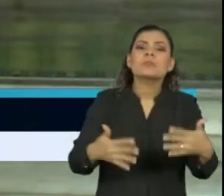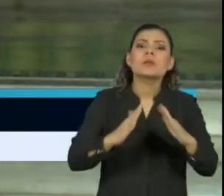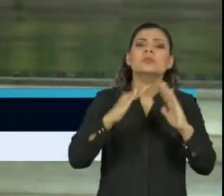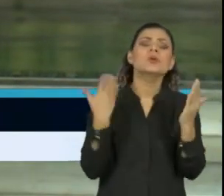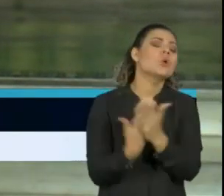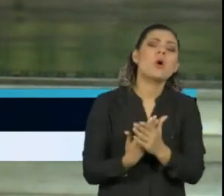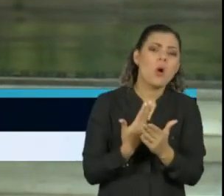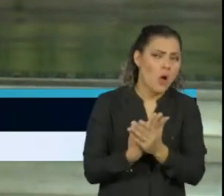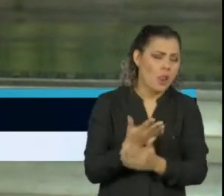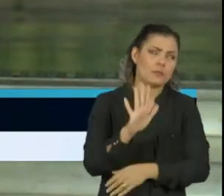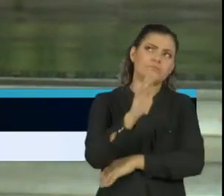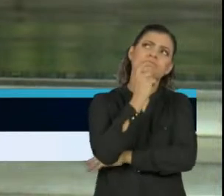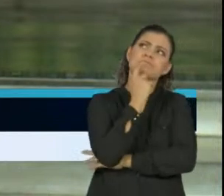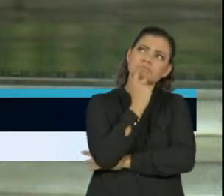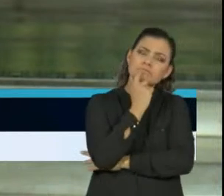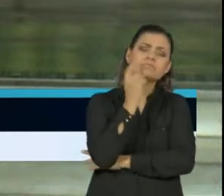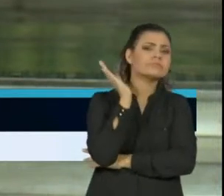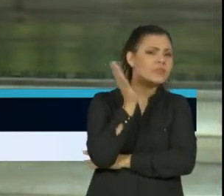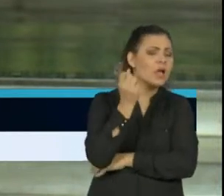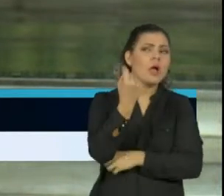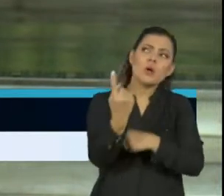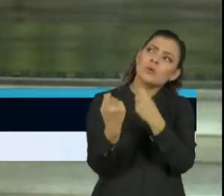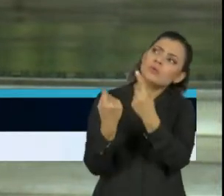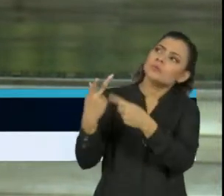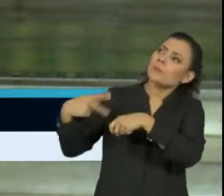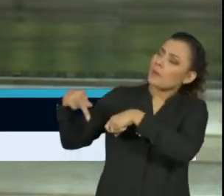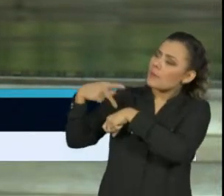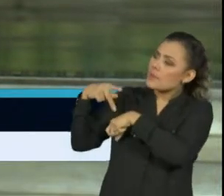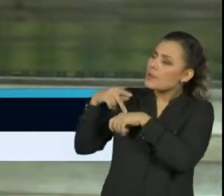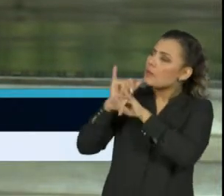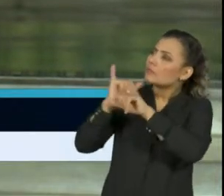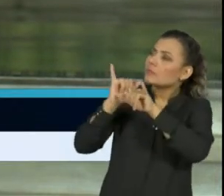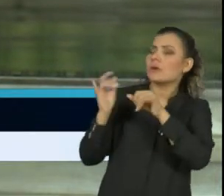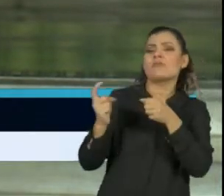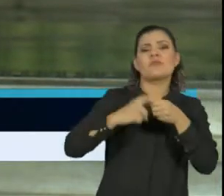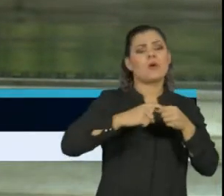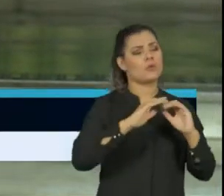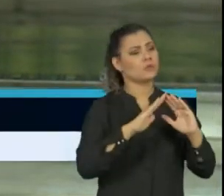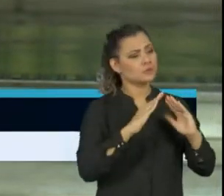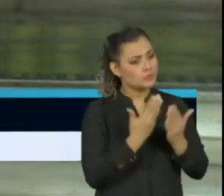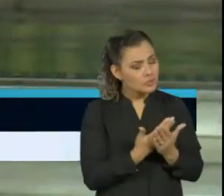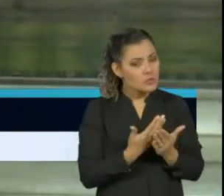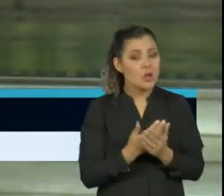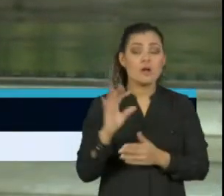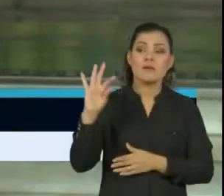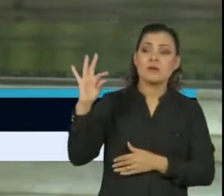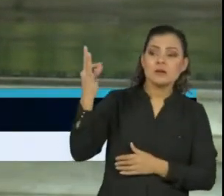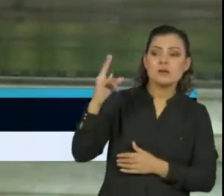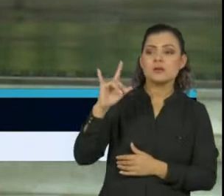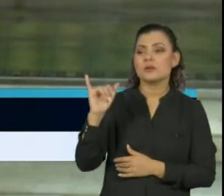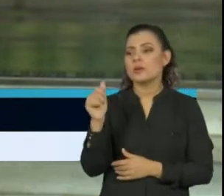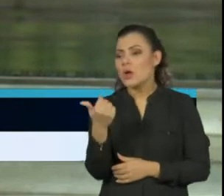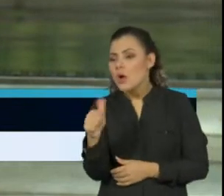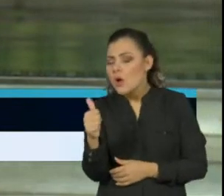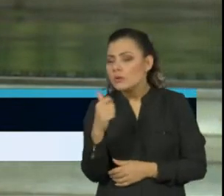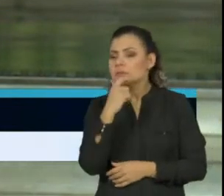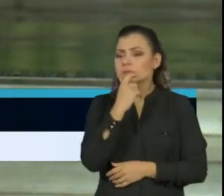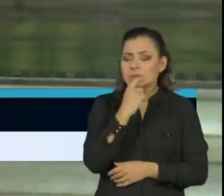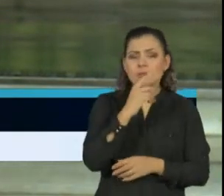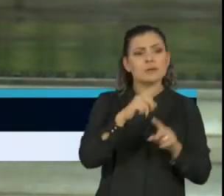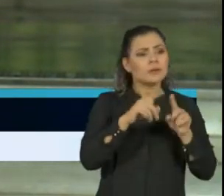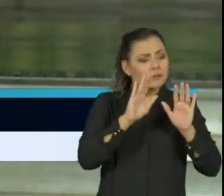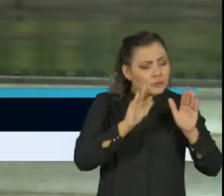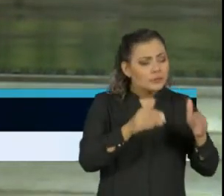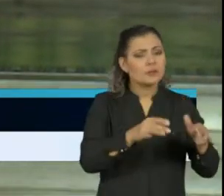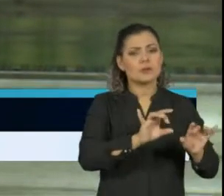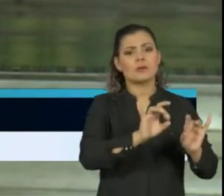escolas. Alguns países já anunciaram retorno. França, por exemplo, vai ser dia 11, mas com uma série de medidas